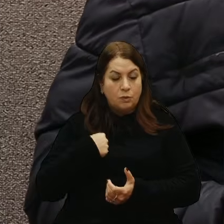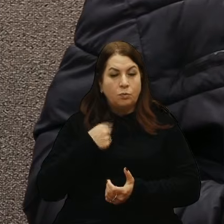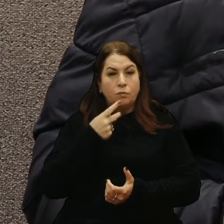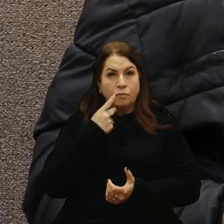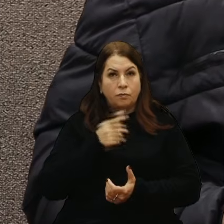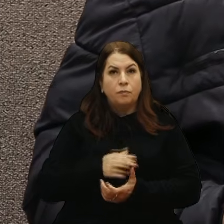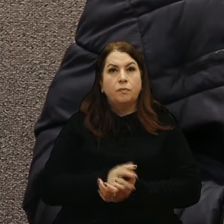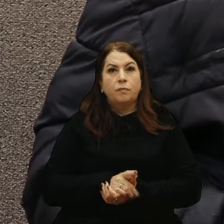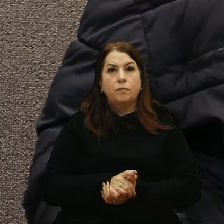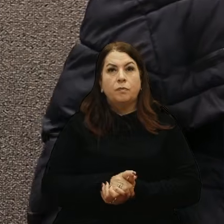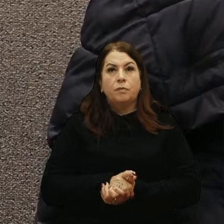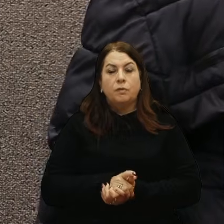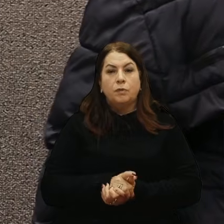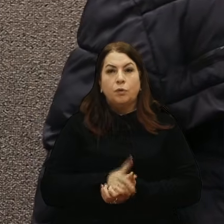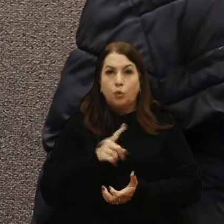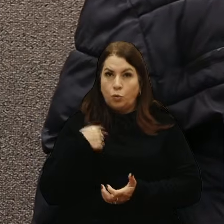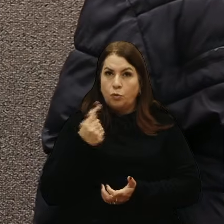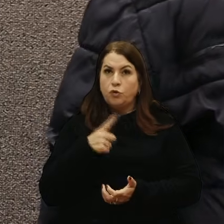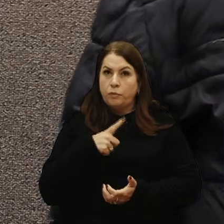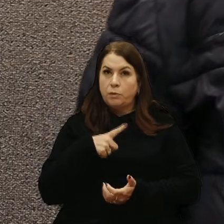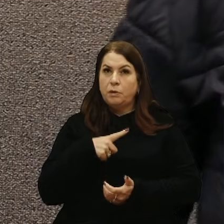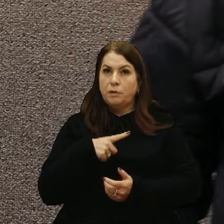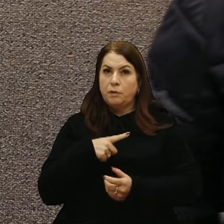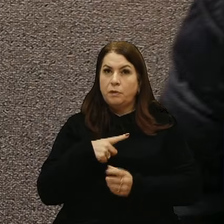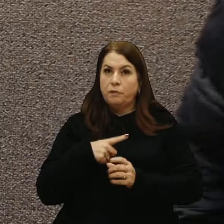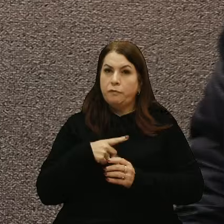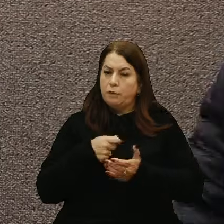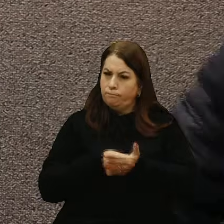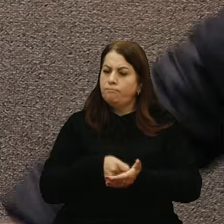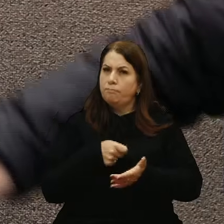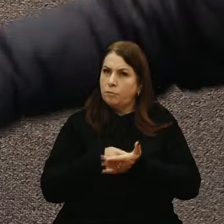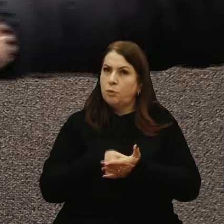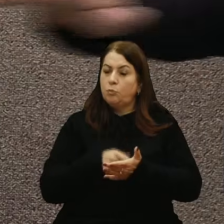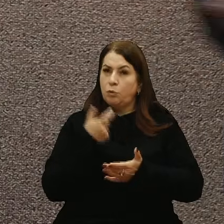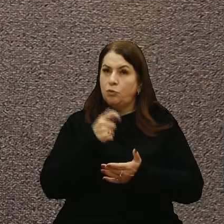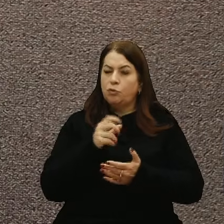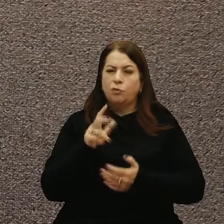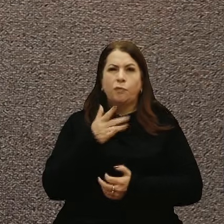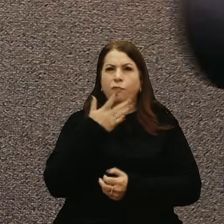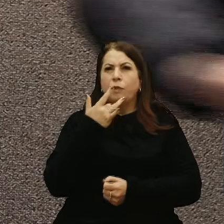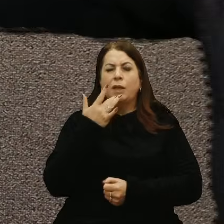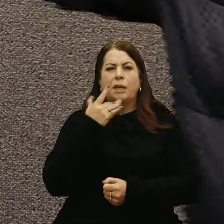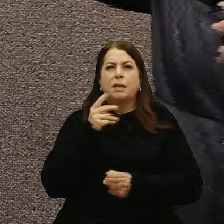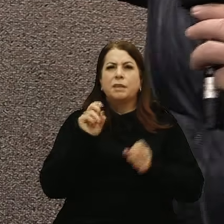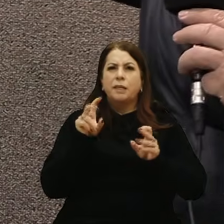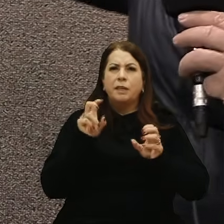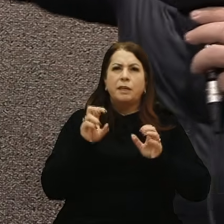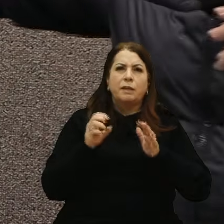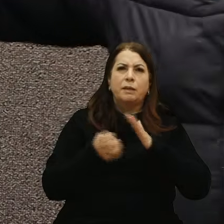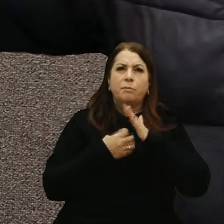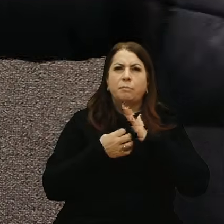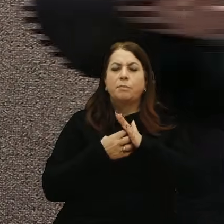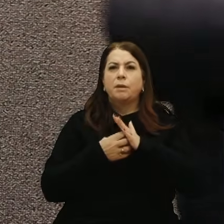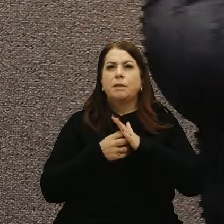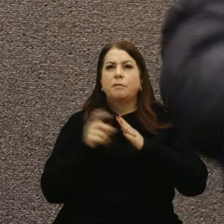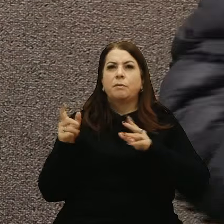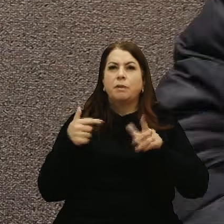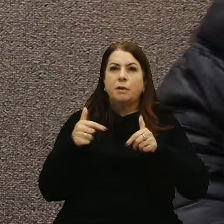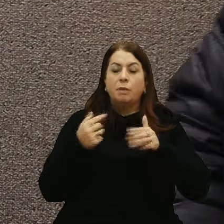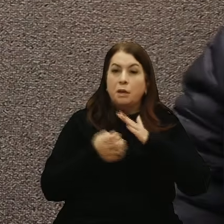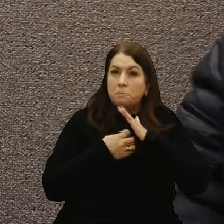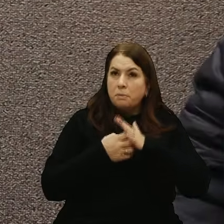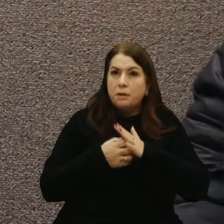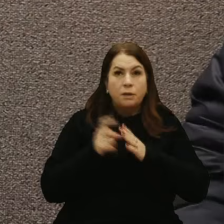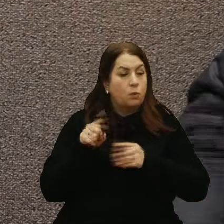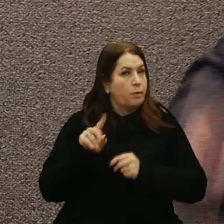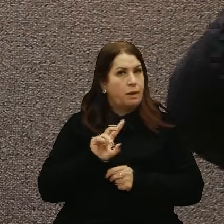fala, nós... tivemos que fazer uma frente dura aqui, porque achavam tudo fácil, privatiza, vem empresa.